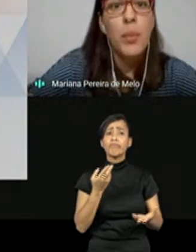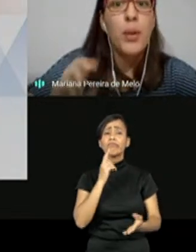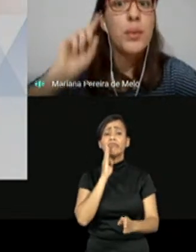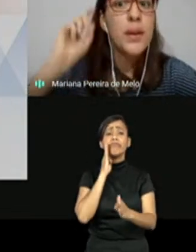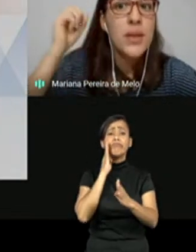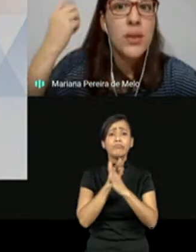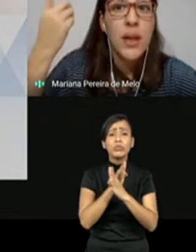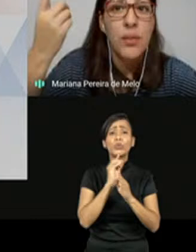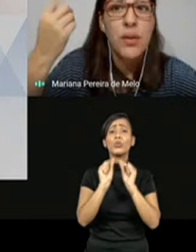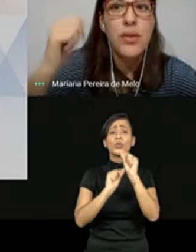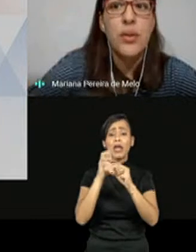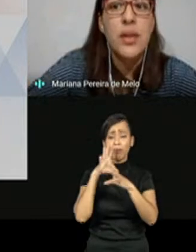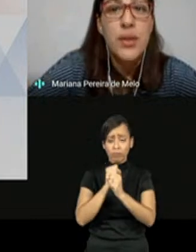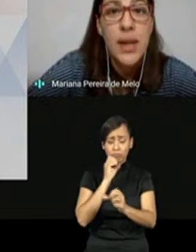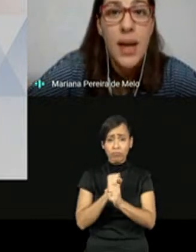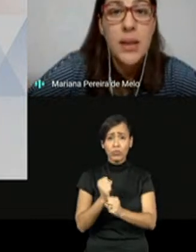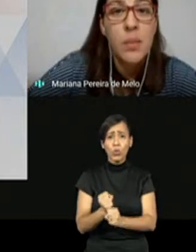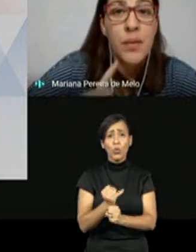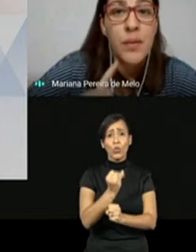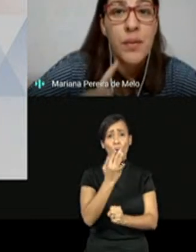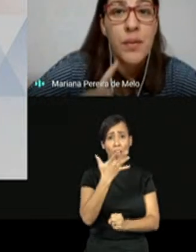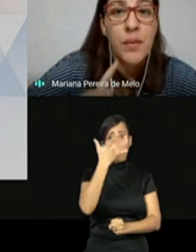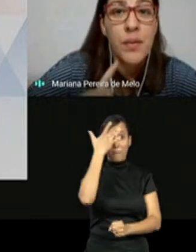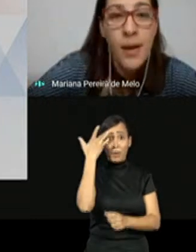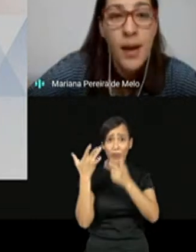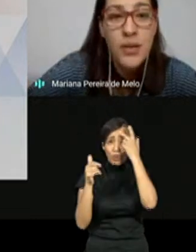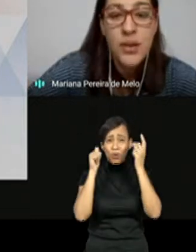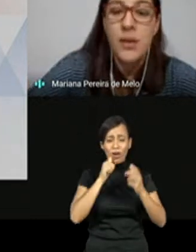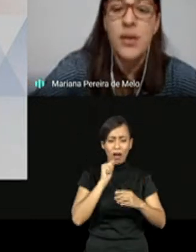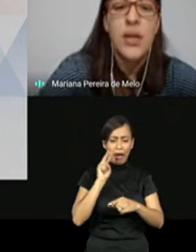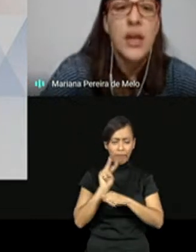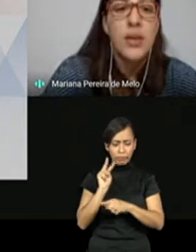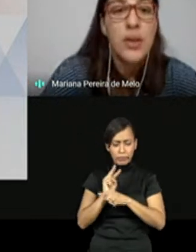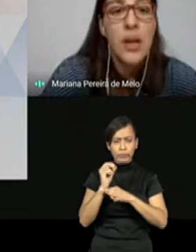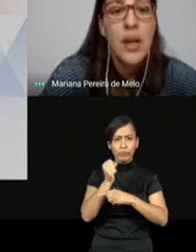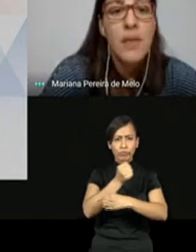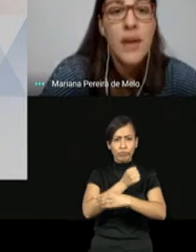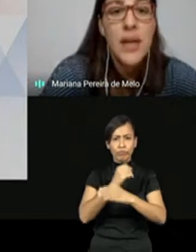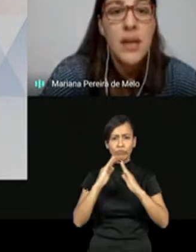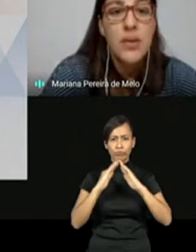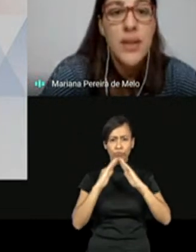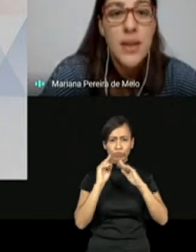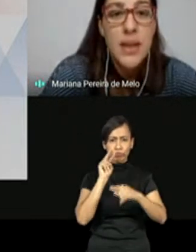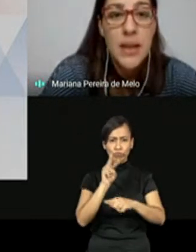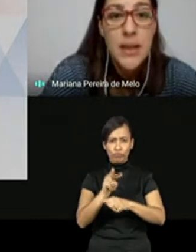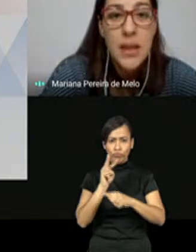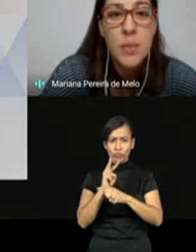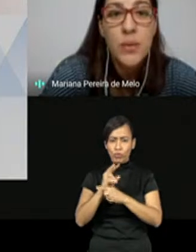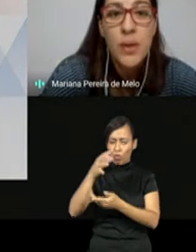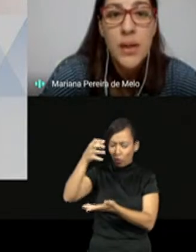proporção populacional de donas de casa que preferem a marca A de detergente varia de